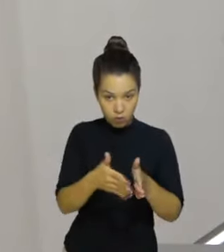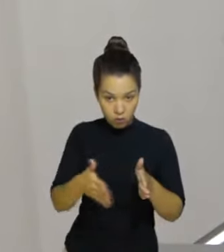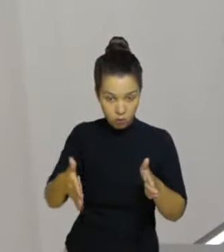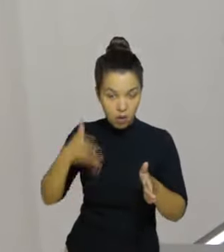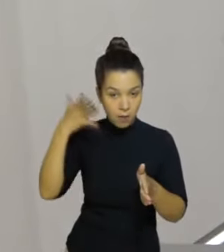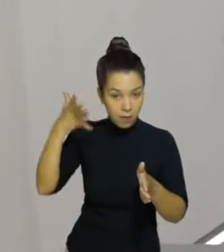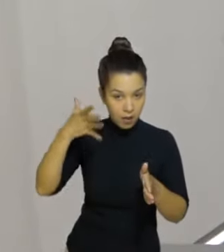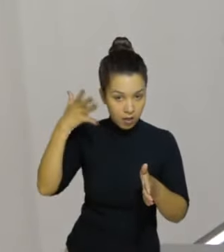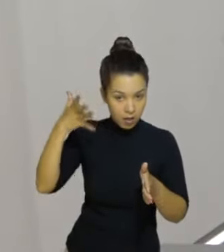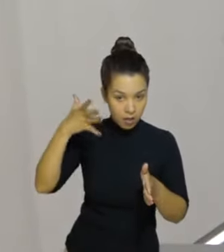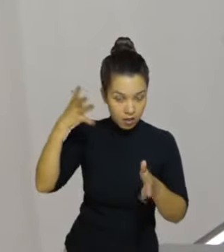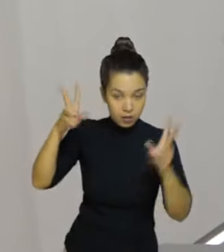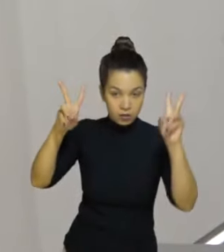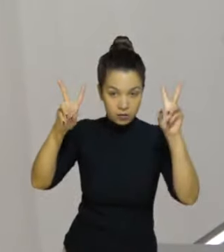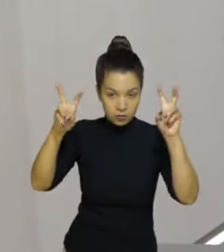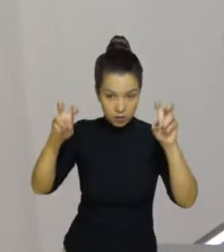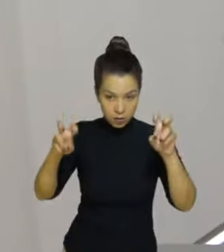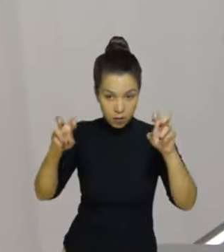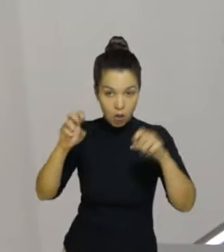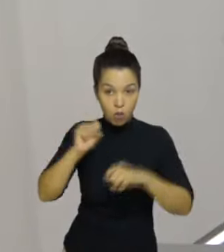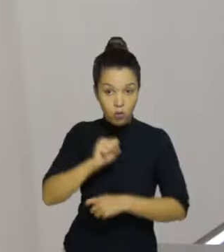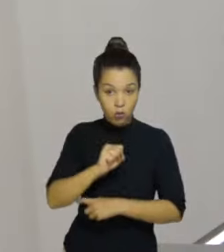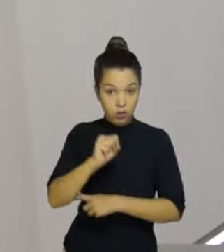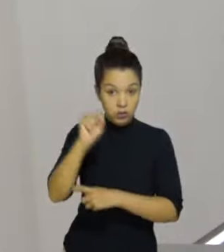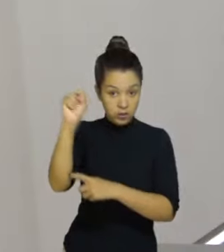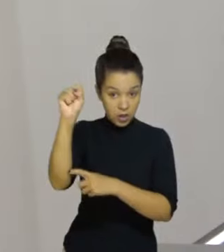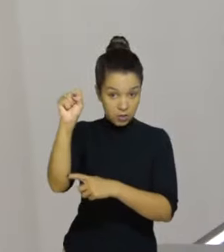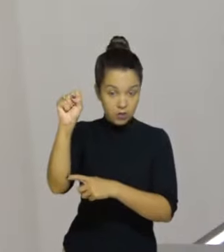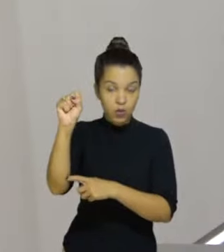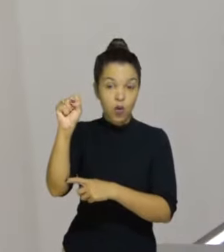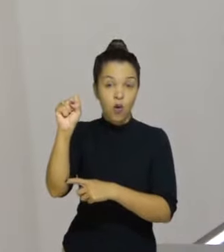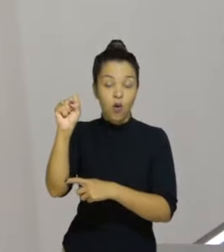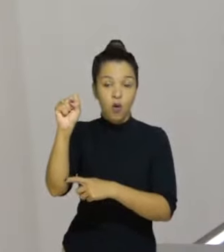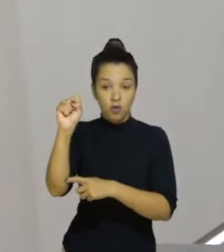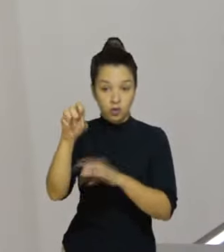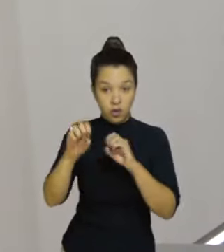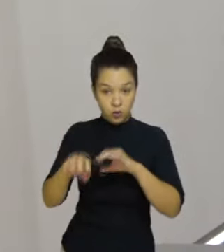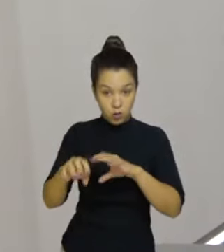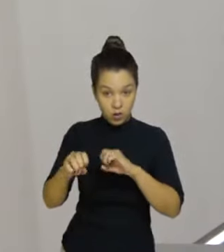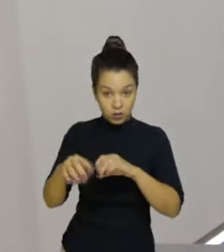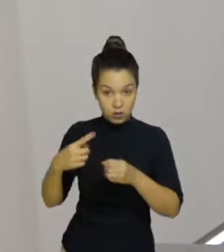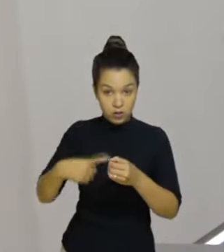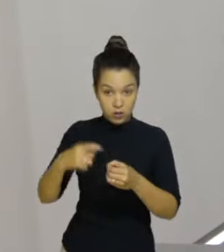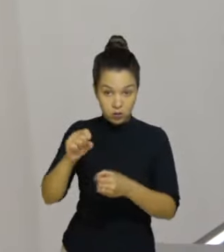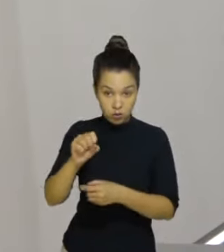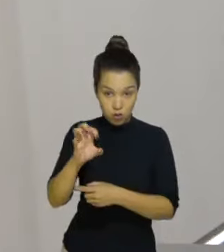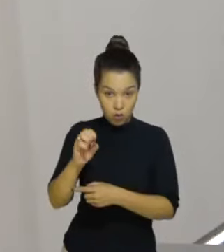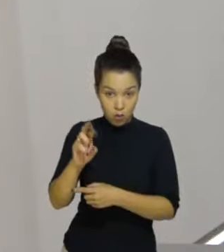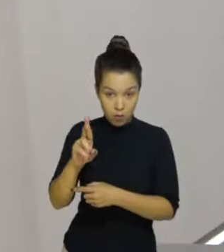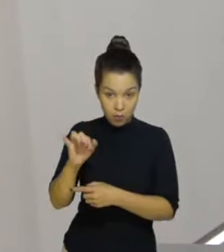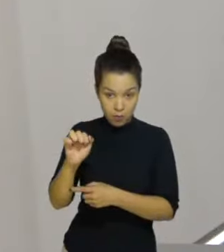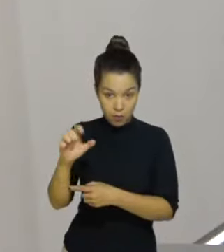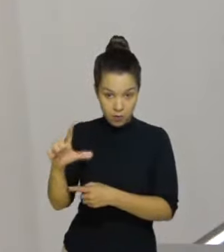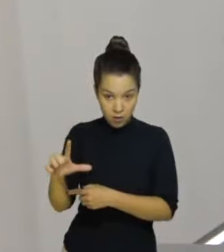em Sobral, Ceará, que se consolidou como referência nacional em